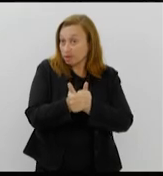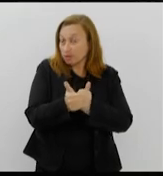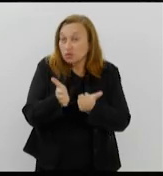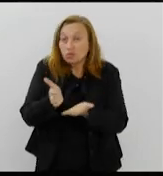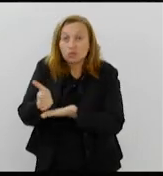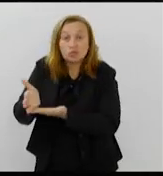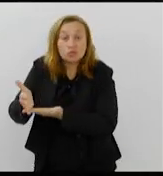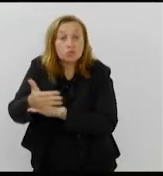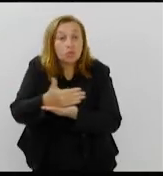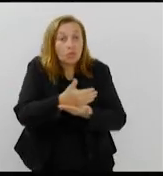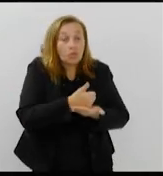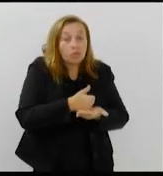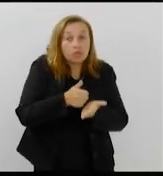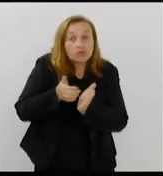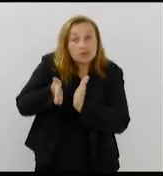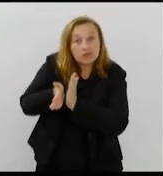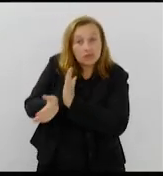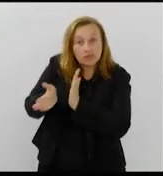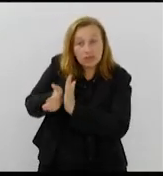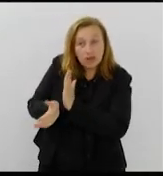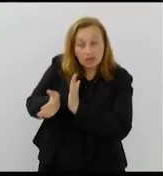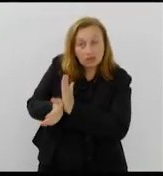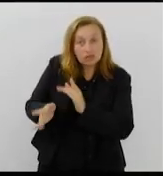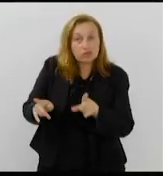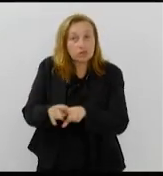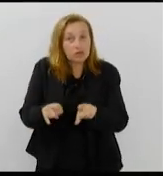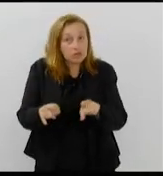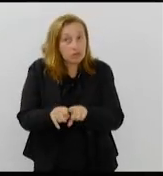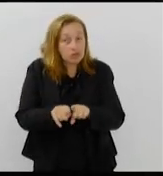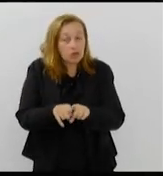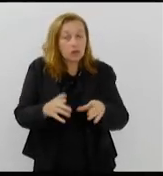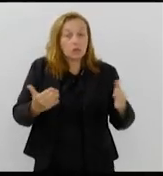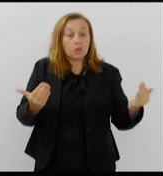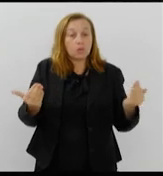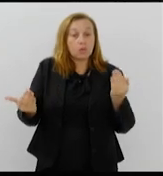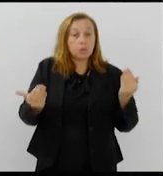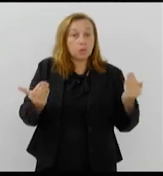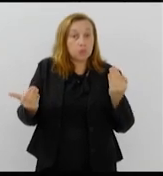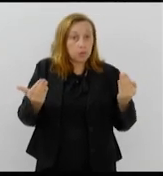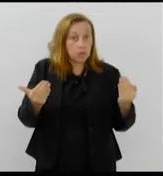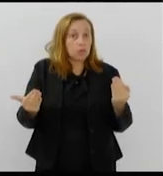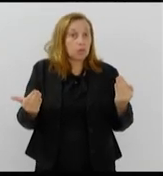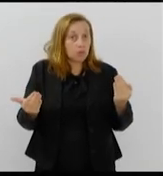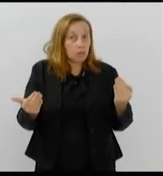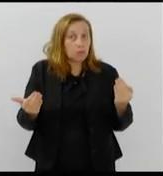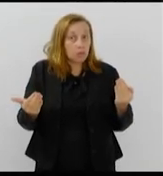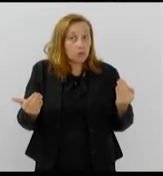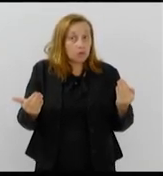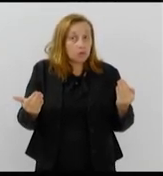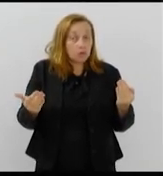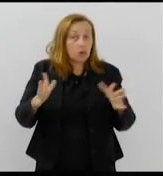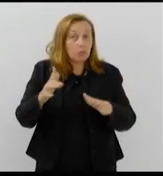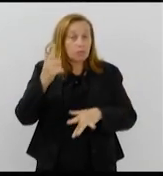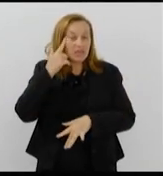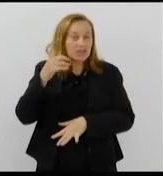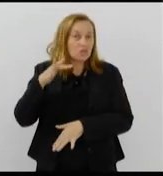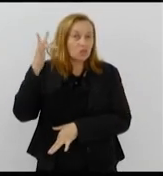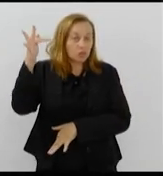receitas e despesas e fazer prospecções das mesmas para o